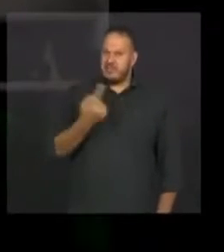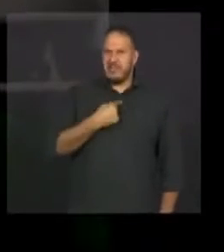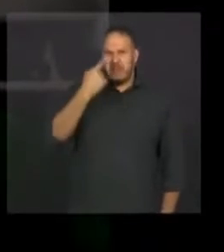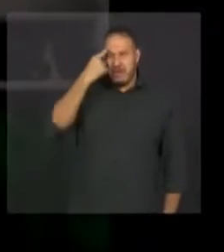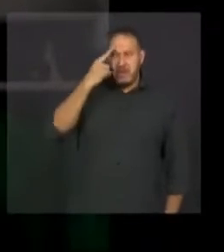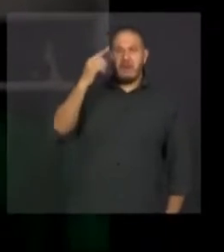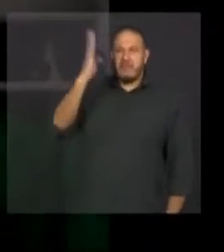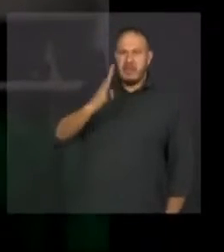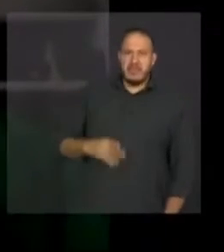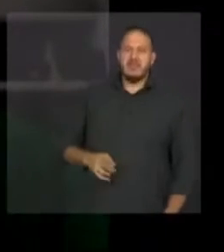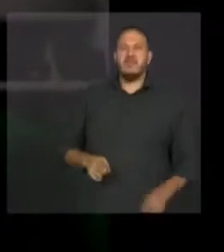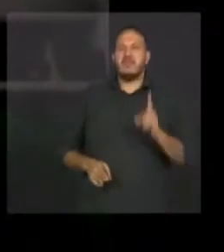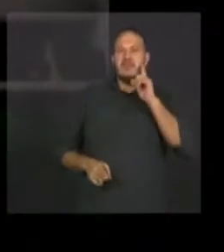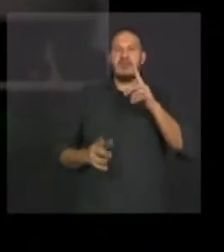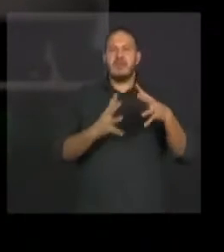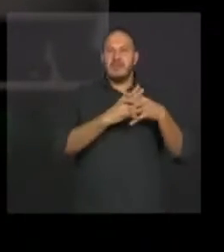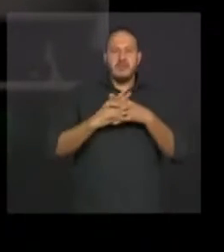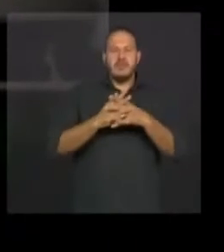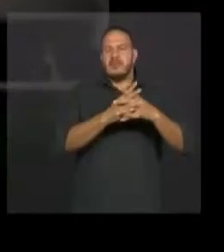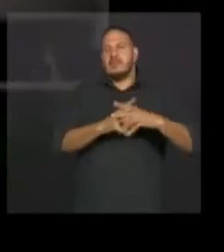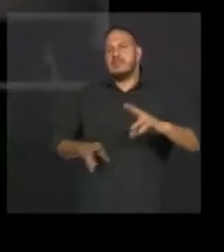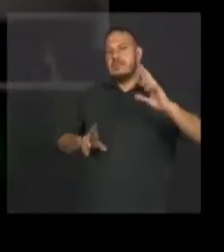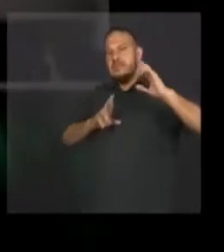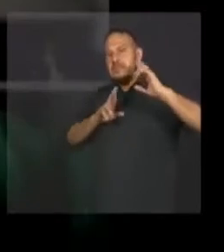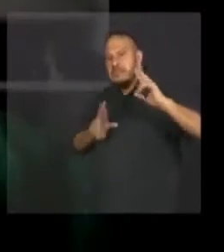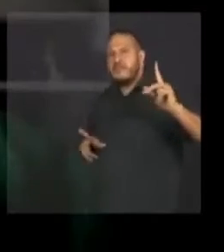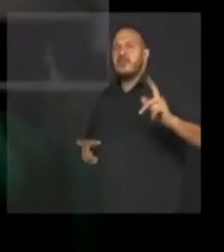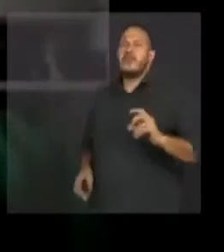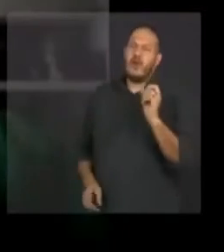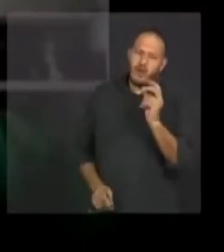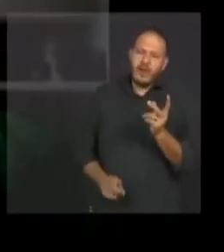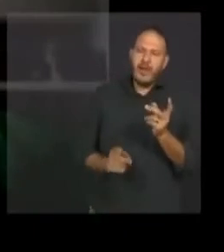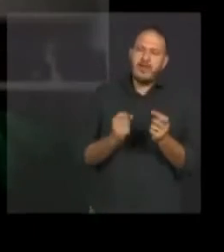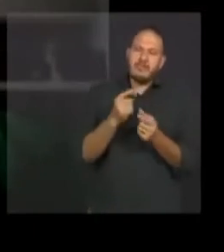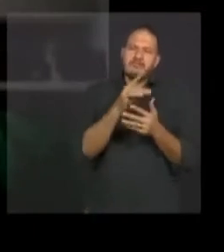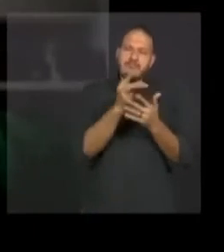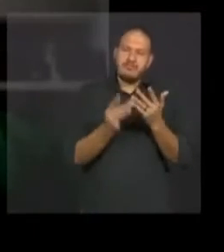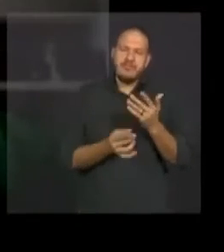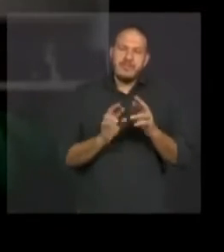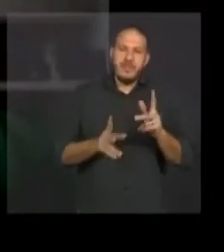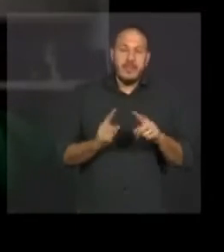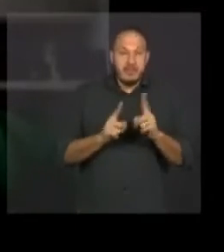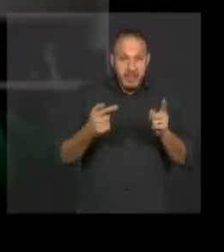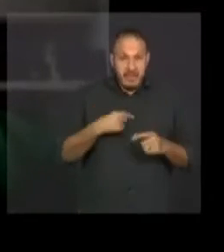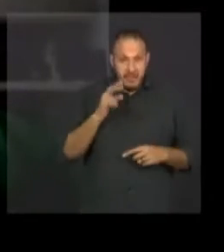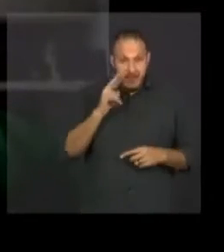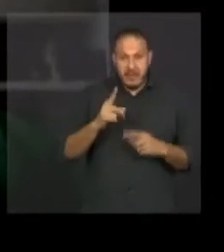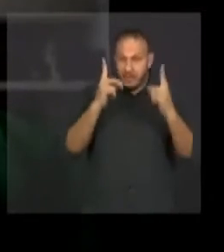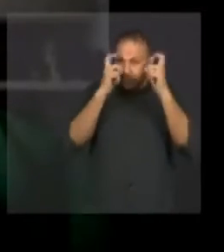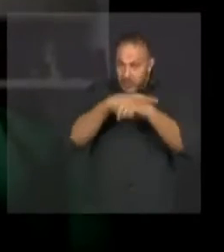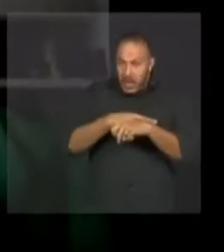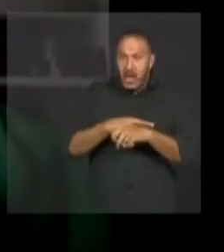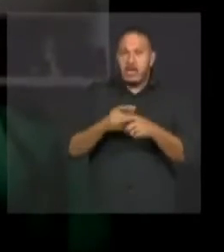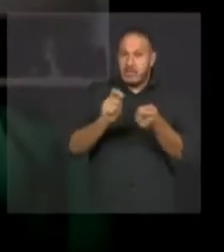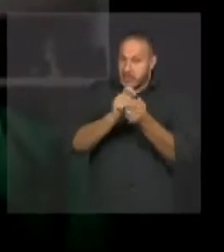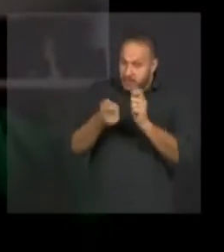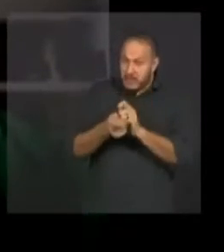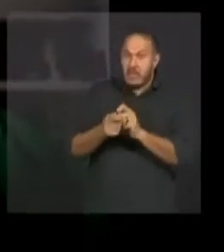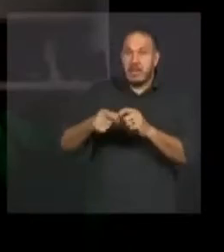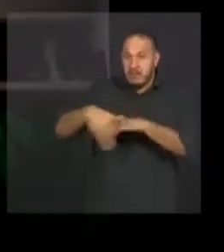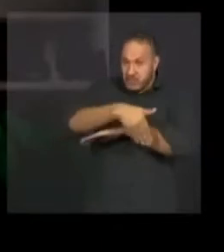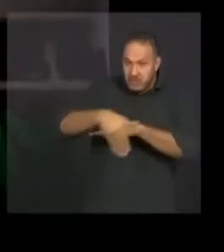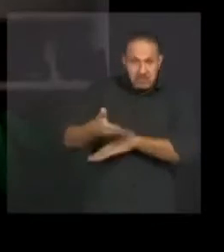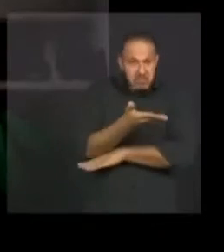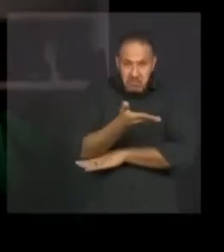Estados Unidos são completamente diferentes, sim, de muitas maneiras, mas do ponto de vista do desafio de lidar com a população em situação de